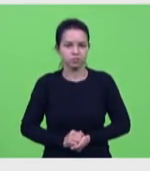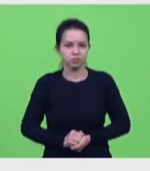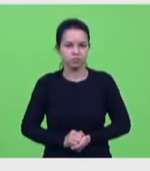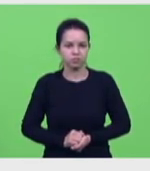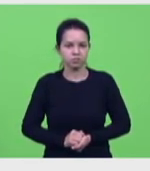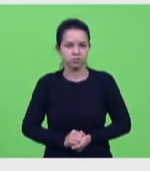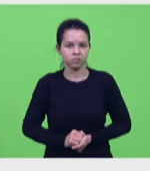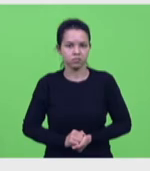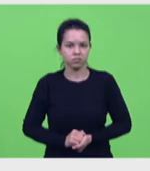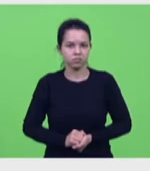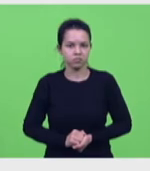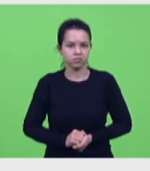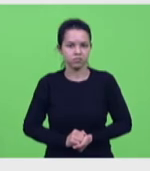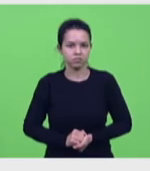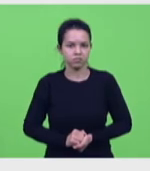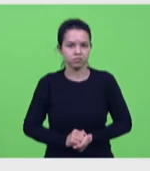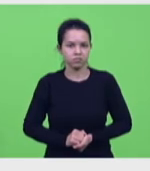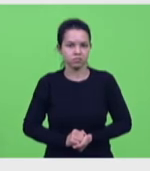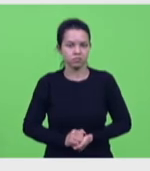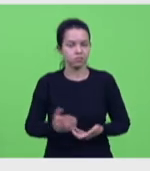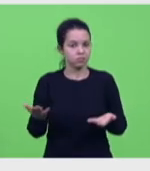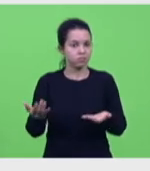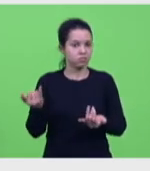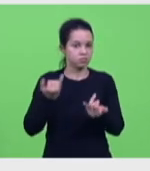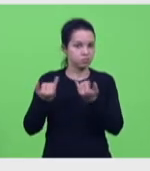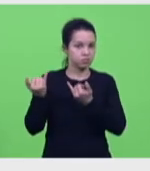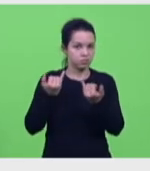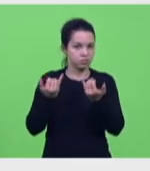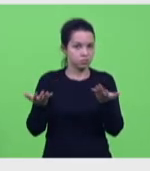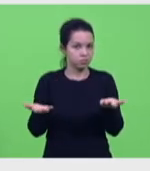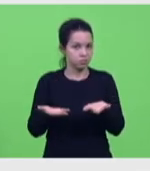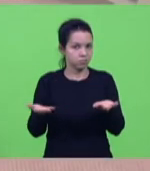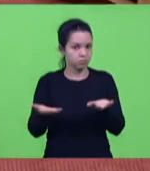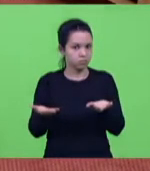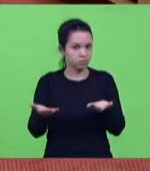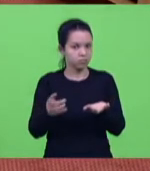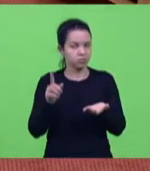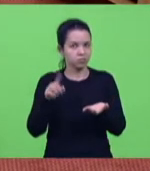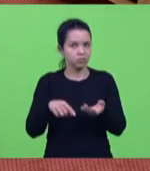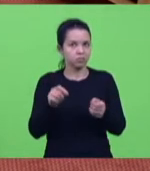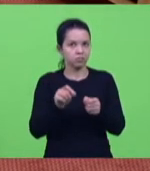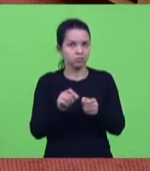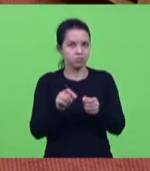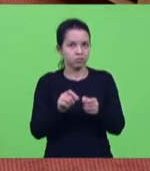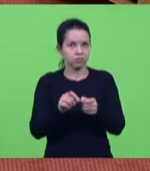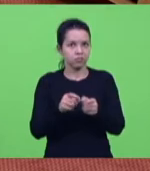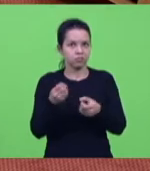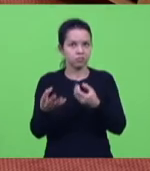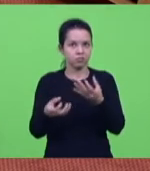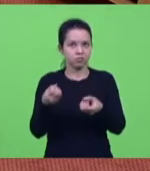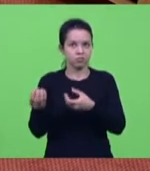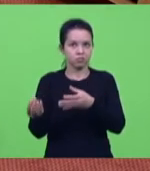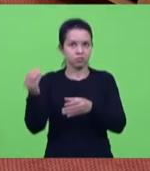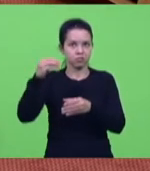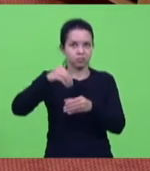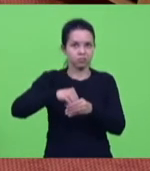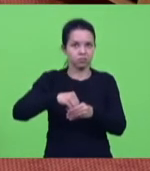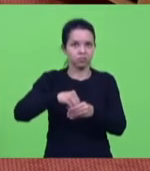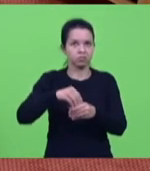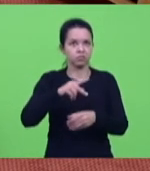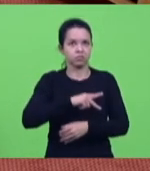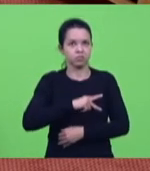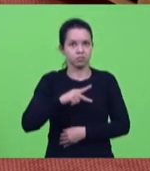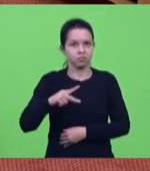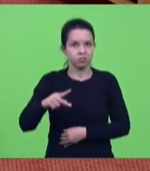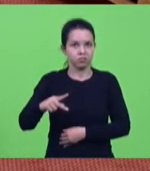Presidente, eles estão me informando agora aqui que essas coisas eram feitas e são distribuídas dentro de órgãos públicos.